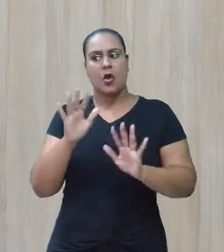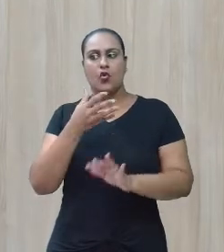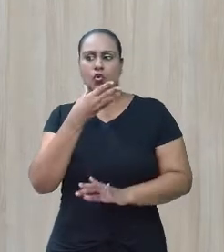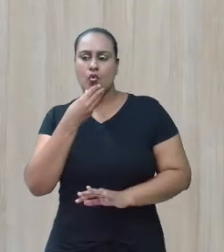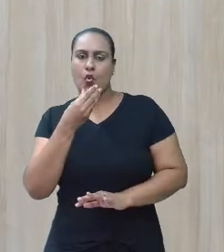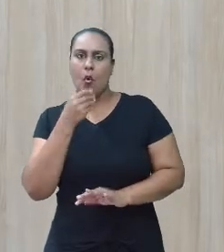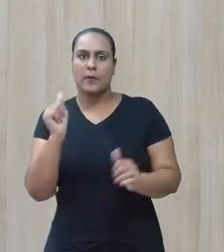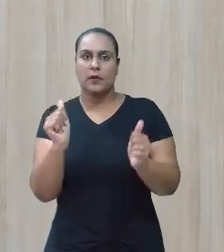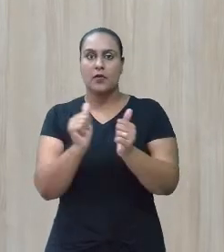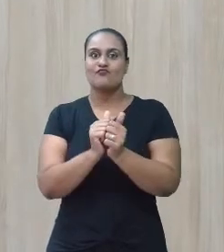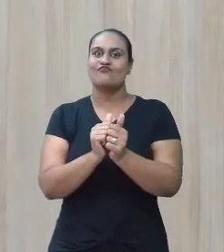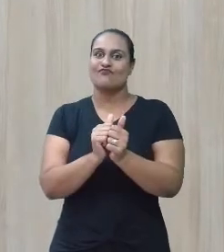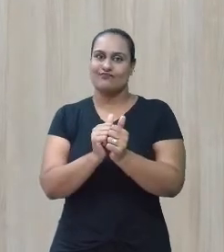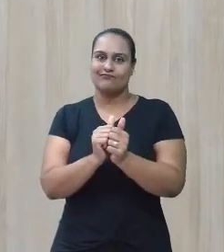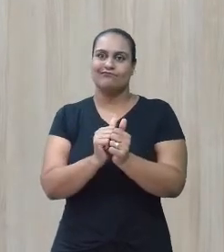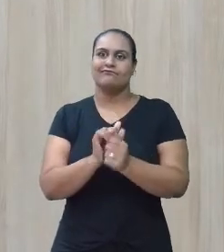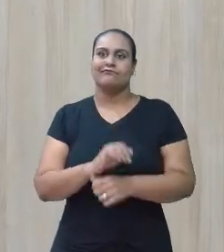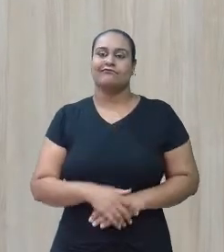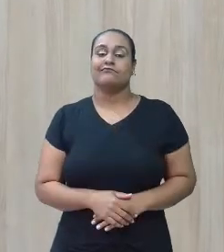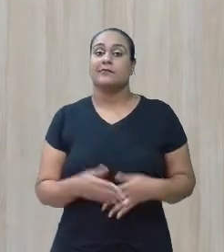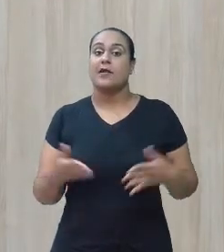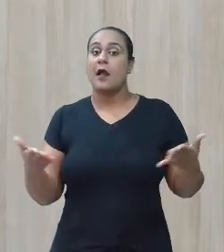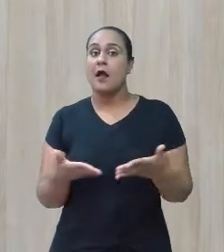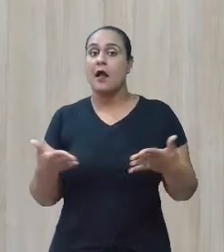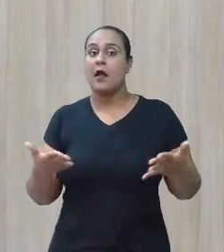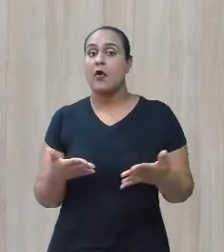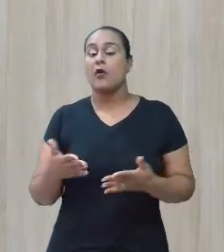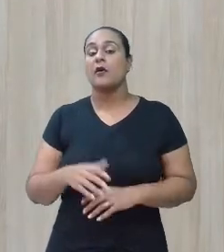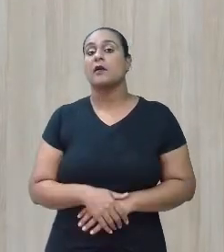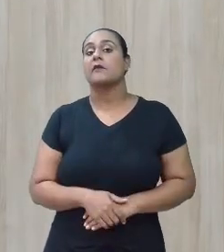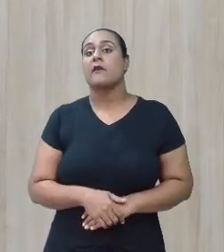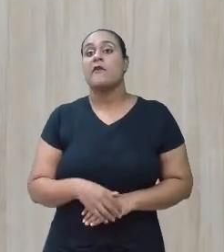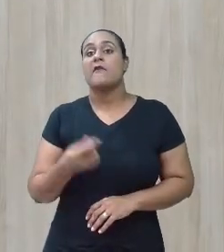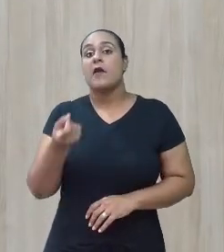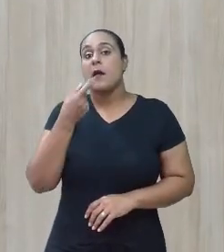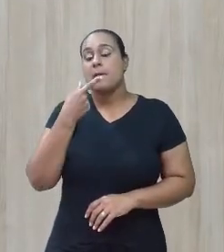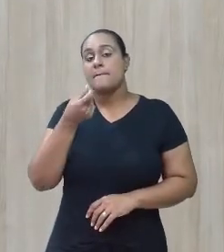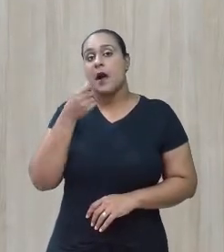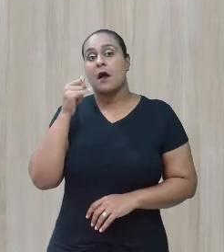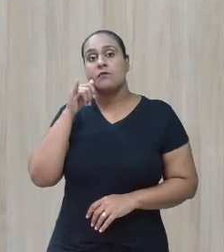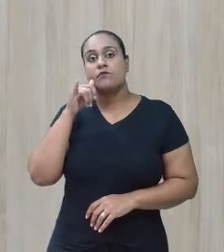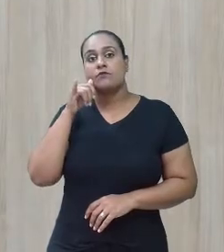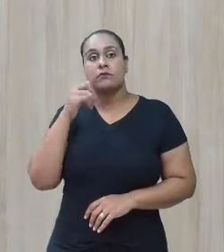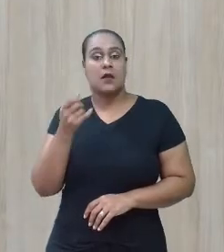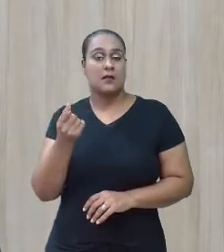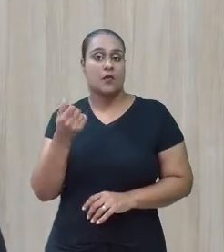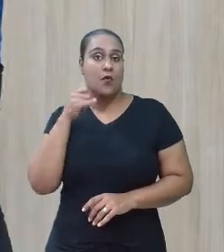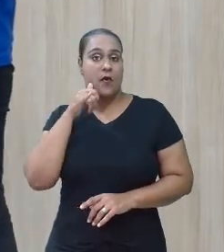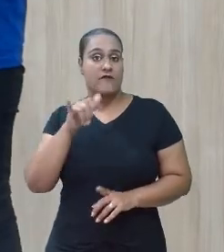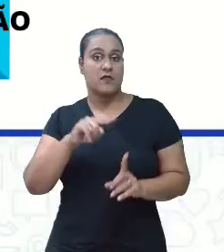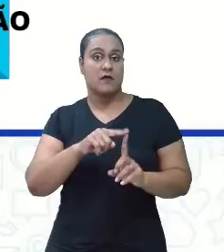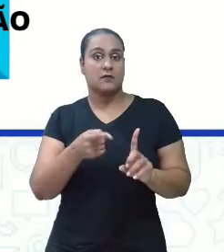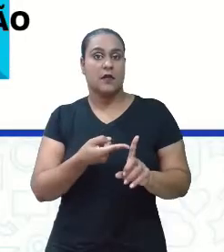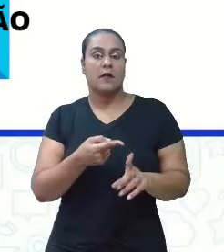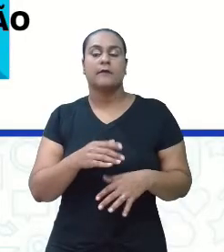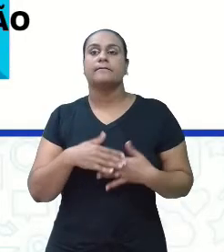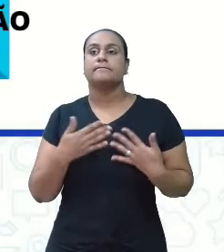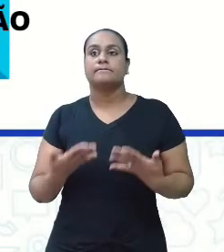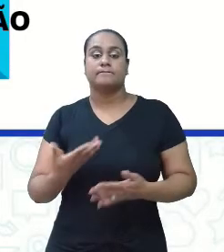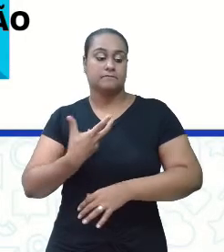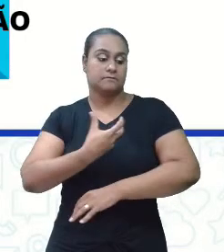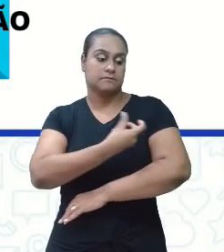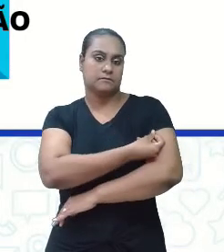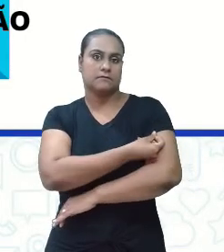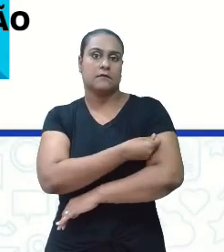que está com ela, tá certo? E agora vamos ver os anticoncepcionais injetáveis. Então, os anticoncepcionais